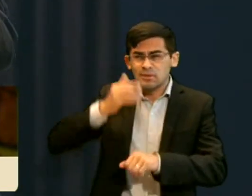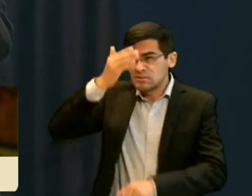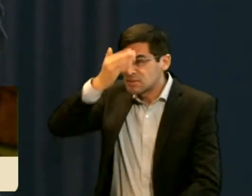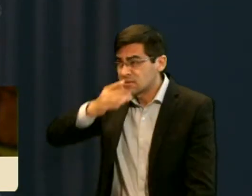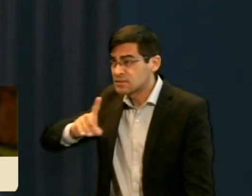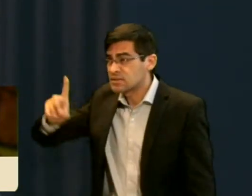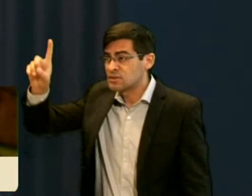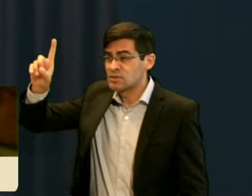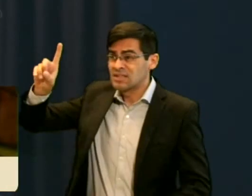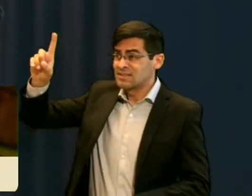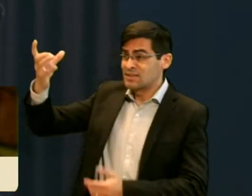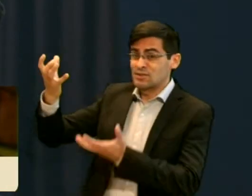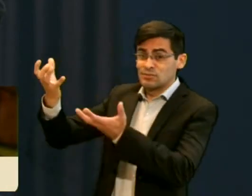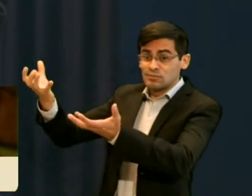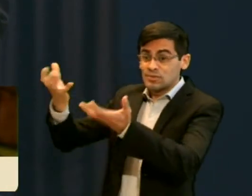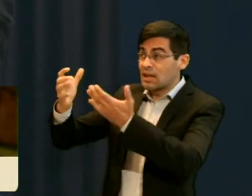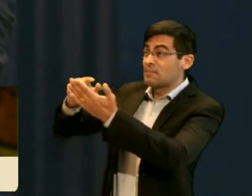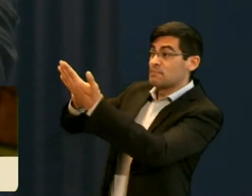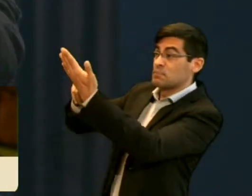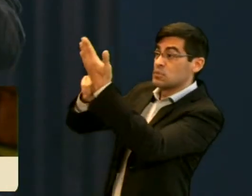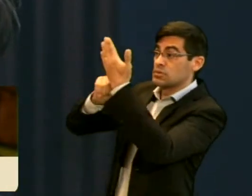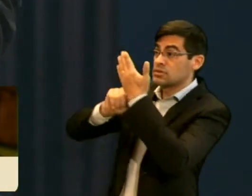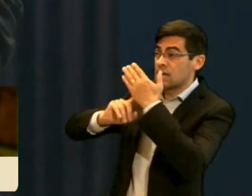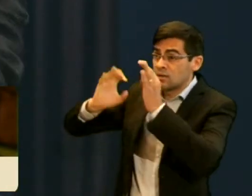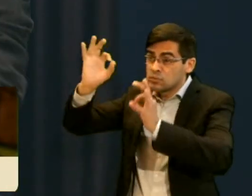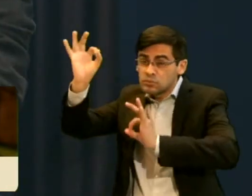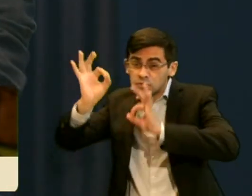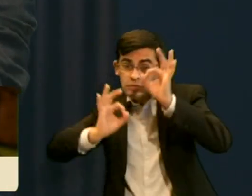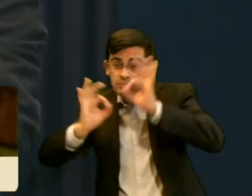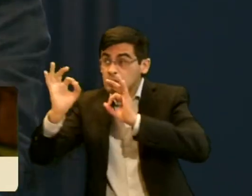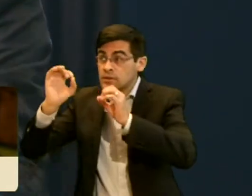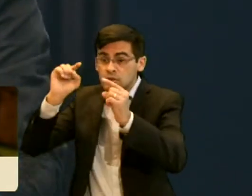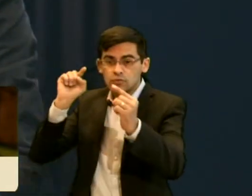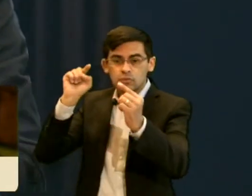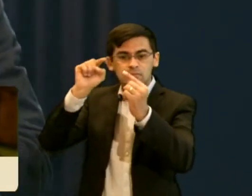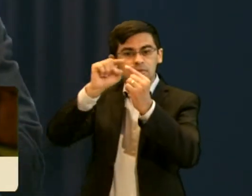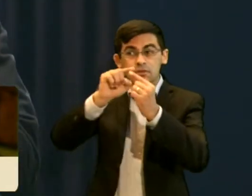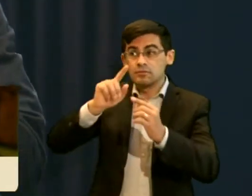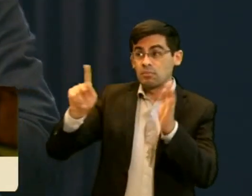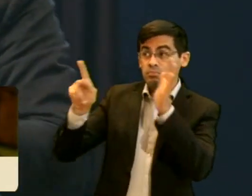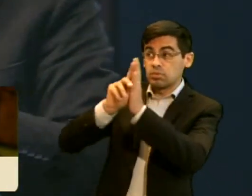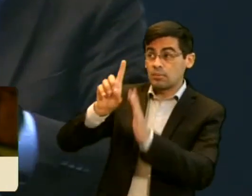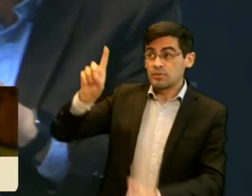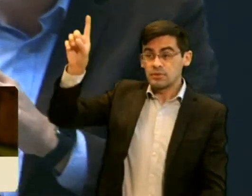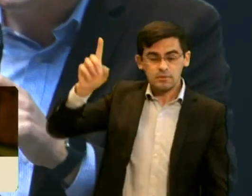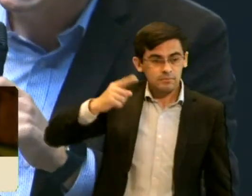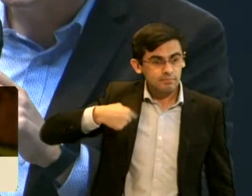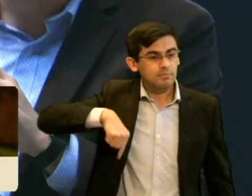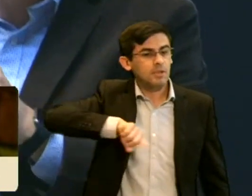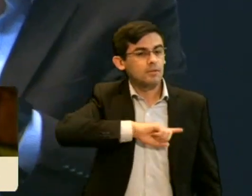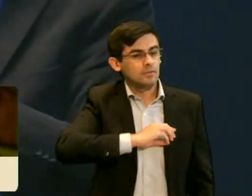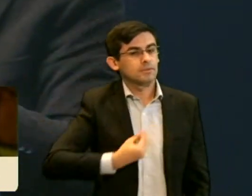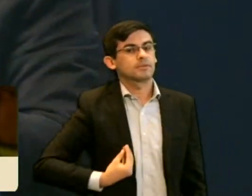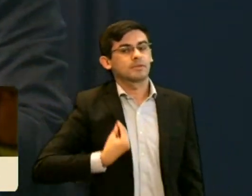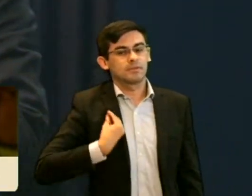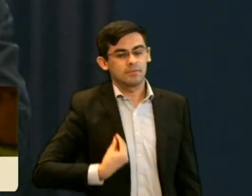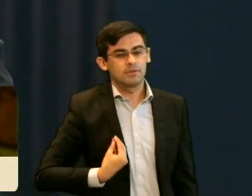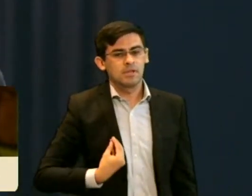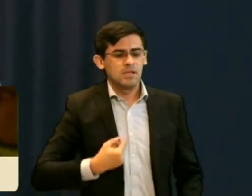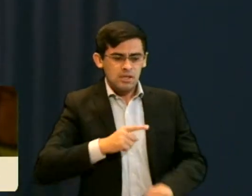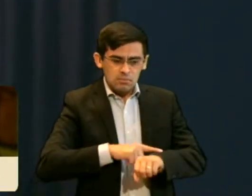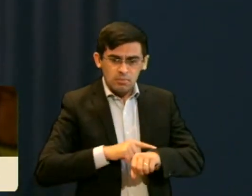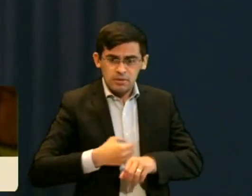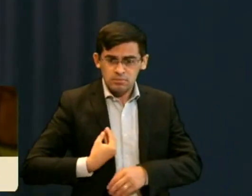tem prazer de revelar os planos e os propósitos dele para nós. E quando nos entregamos